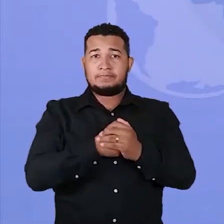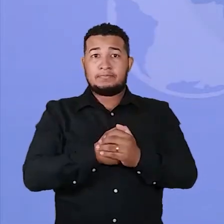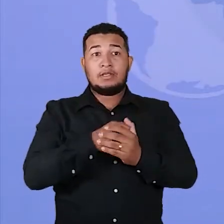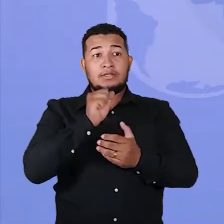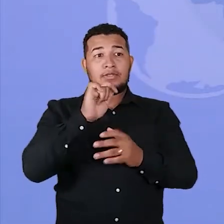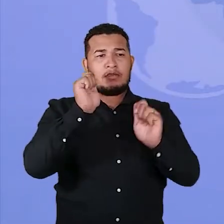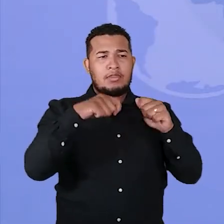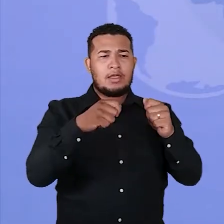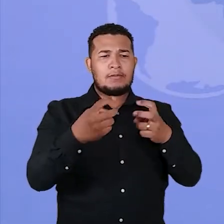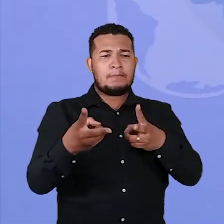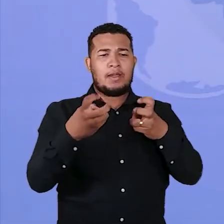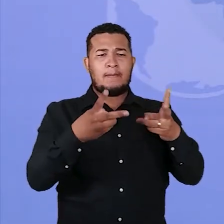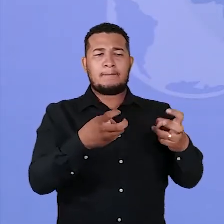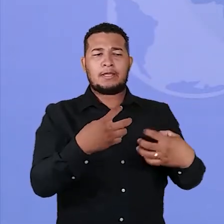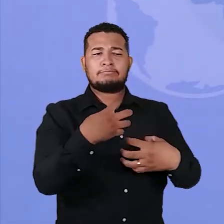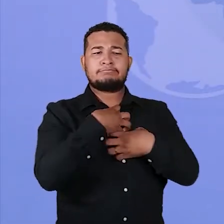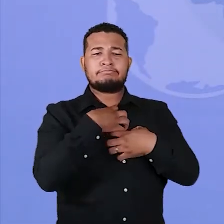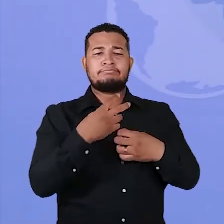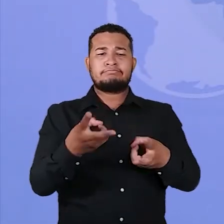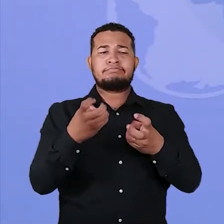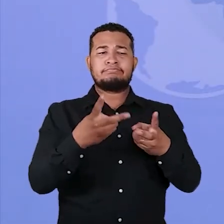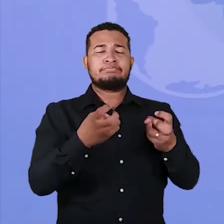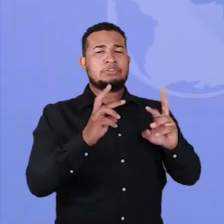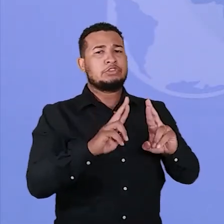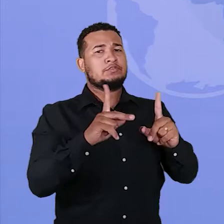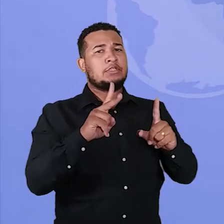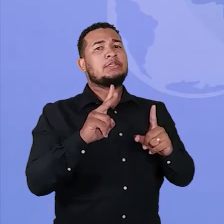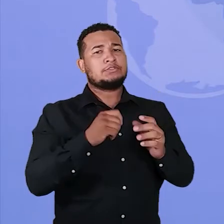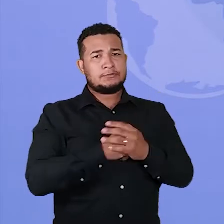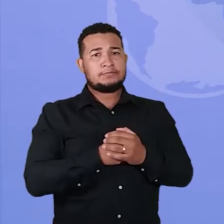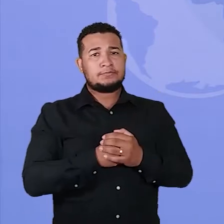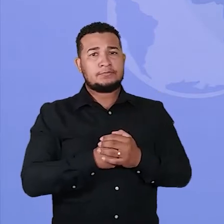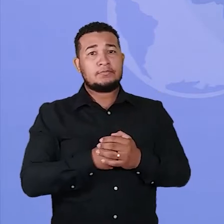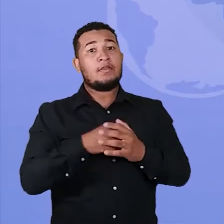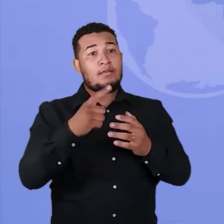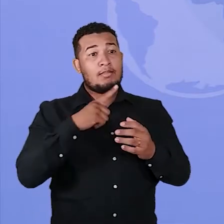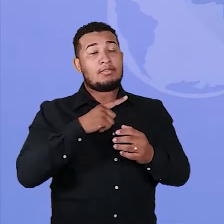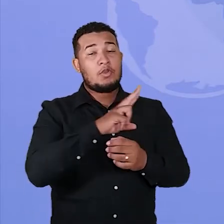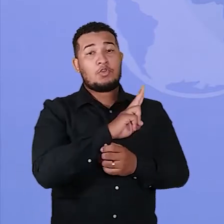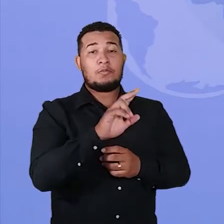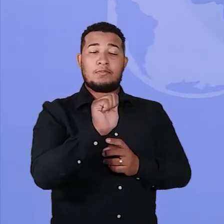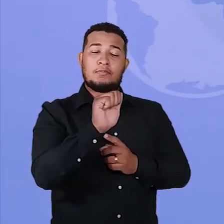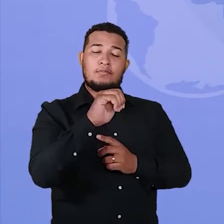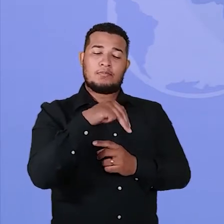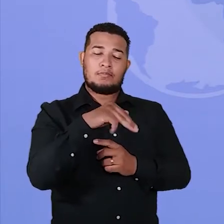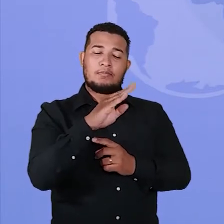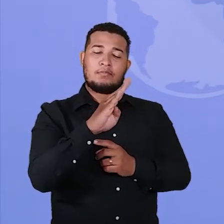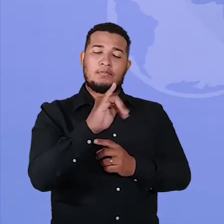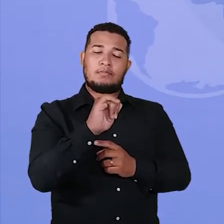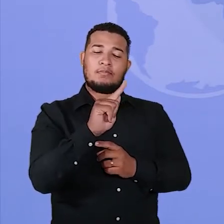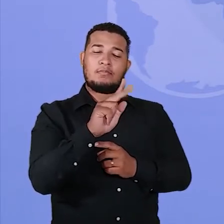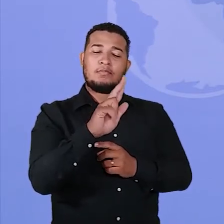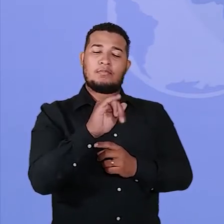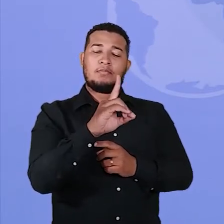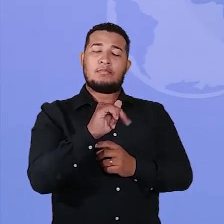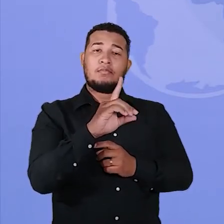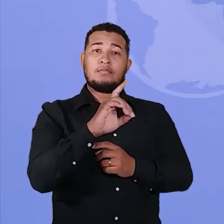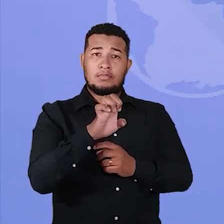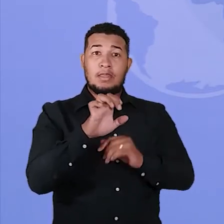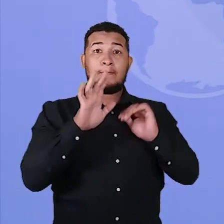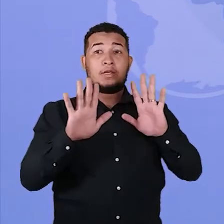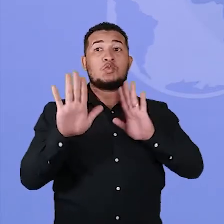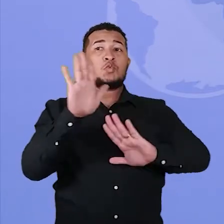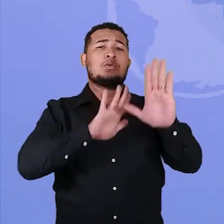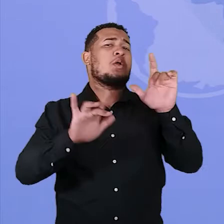dupla interpretação, né, um duplo sentido, ali existe ambiguidade. Tá, mas onde eu tenho que